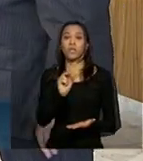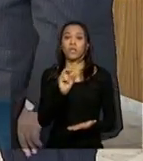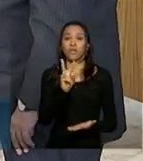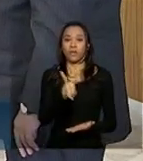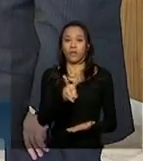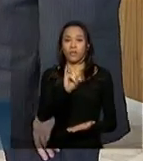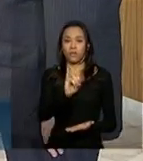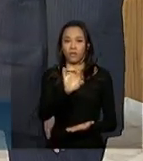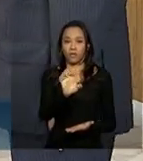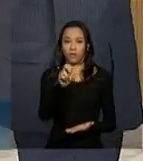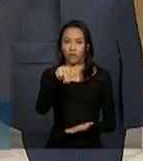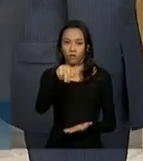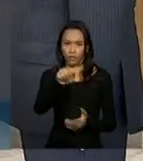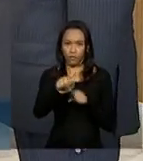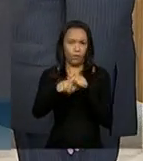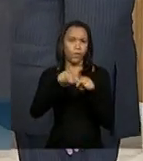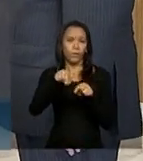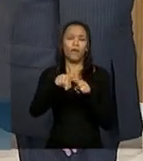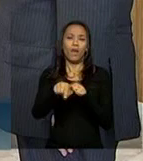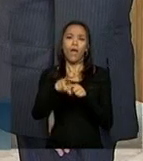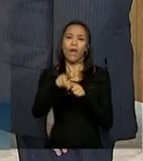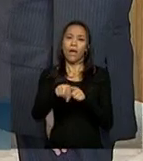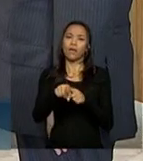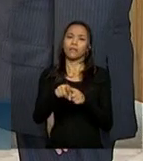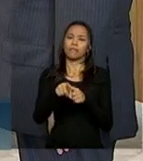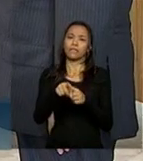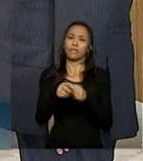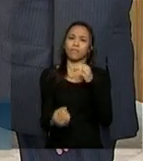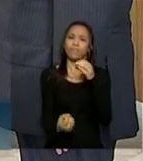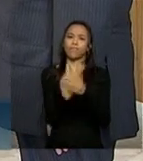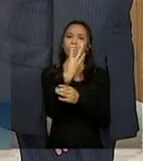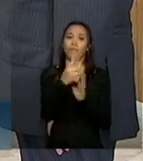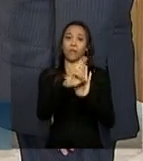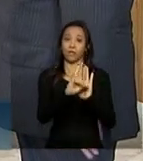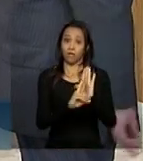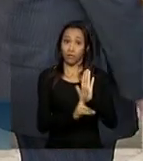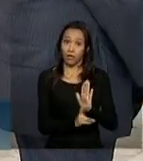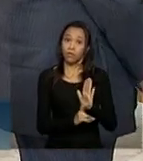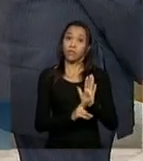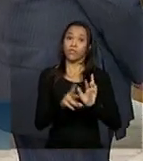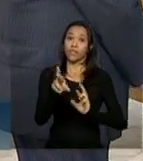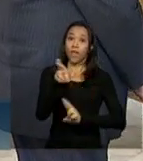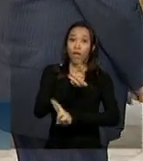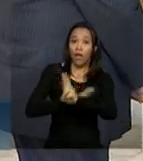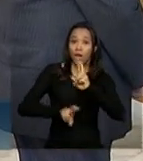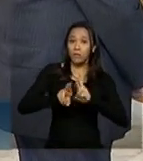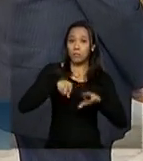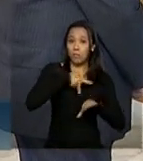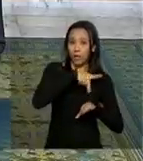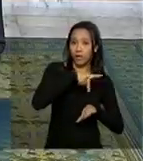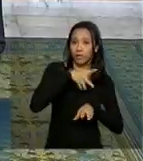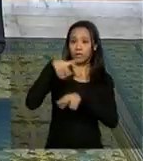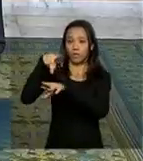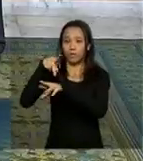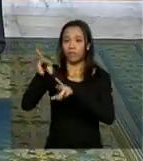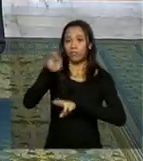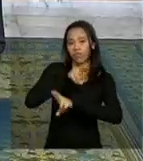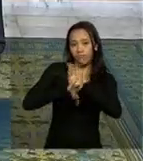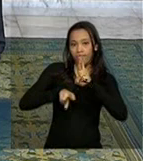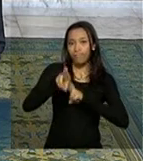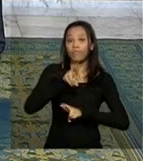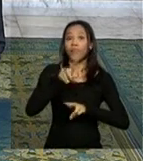A Convenção de Viena que define as relações diplomáticas no plano de direito internacional.